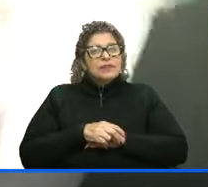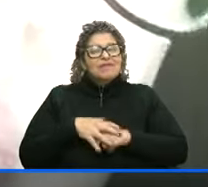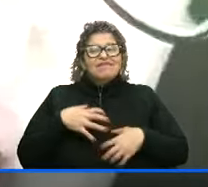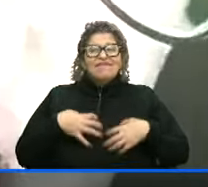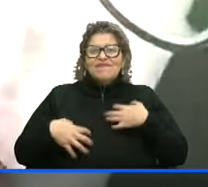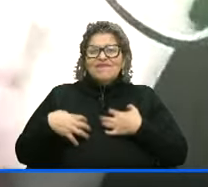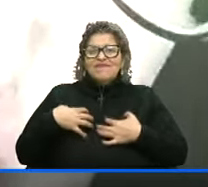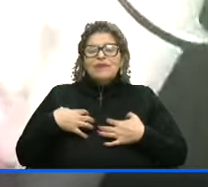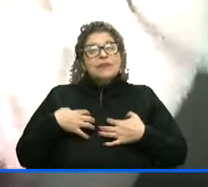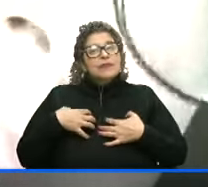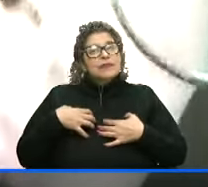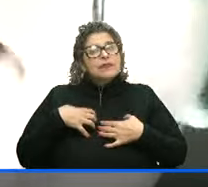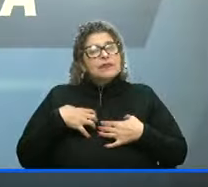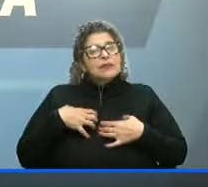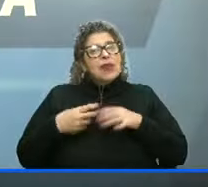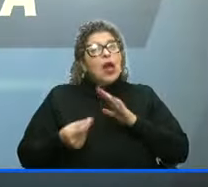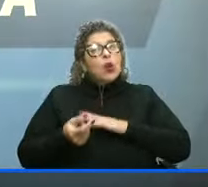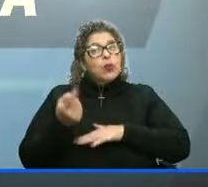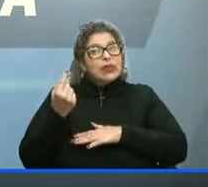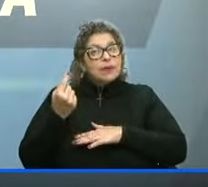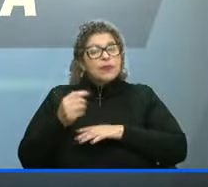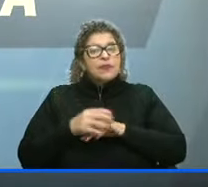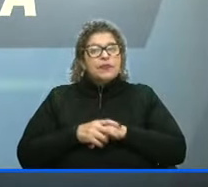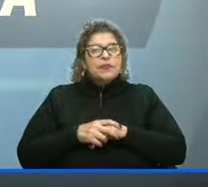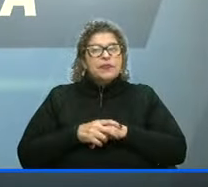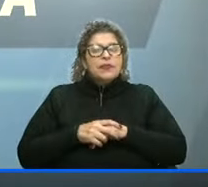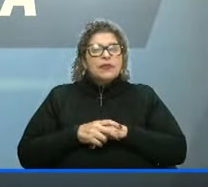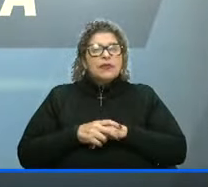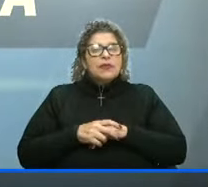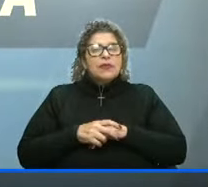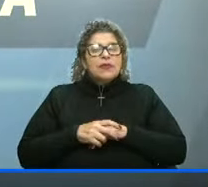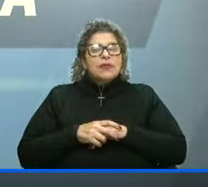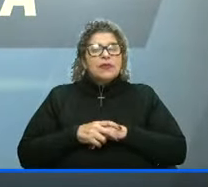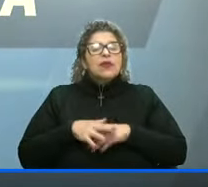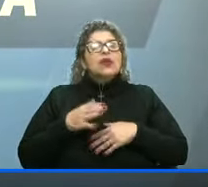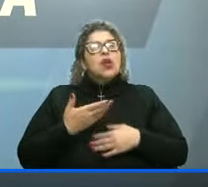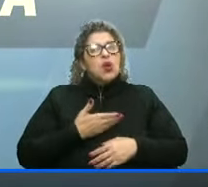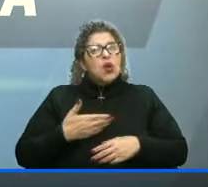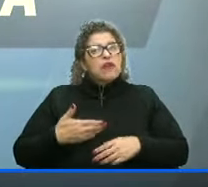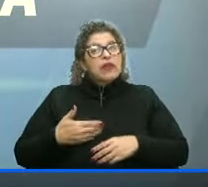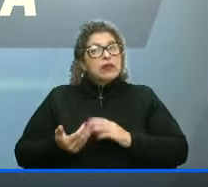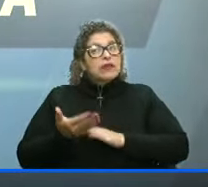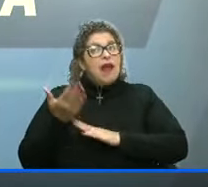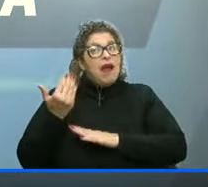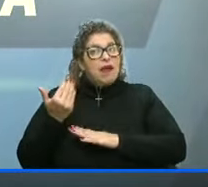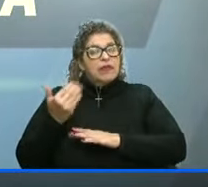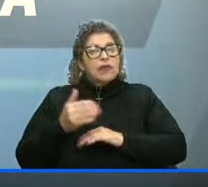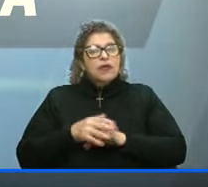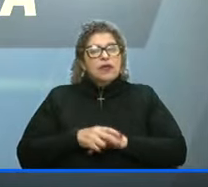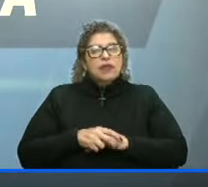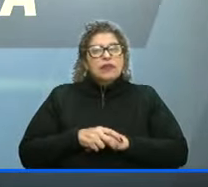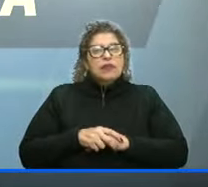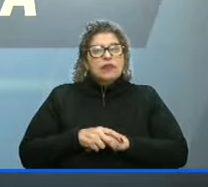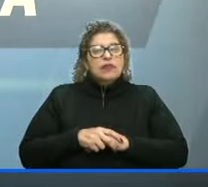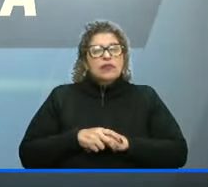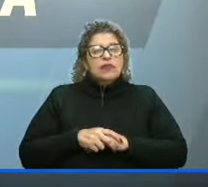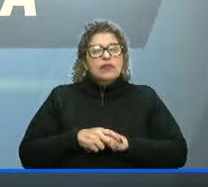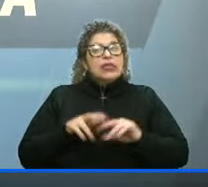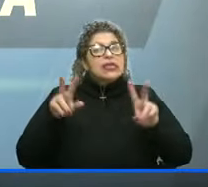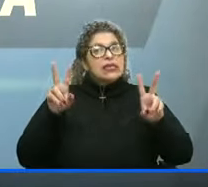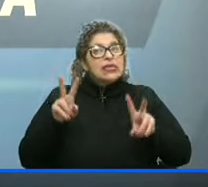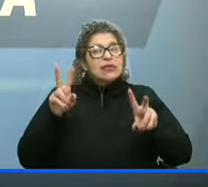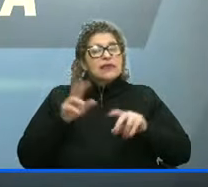incomoda, na verdade, há algum tempo. Isso já vem de alguns governos anteriores, a questão